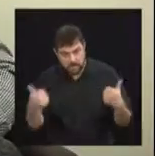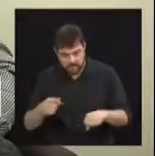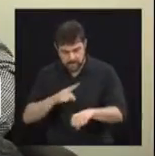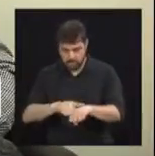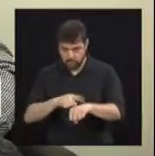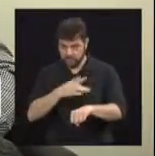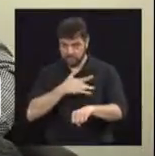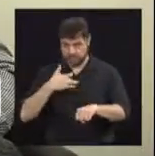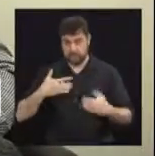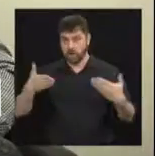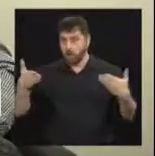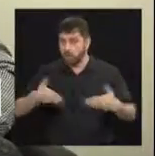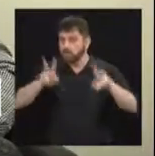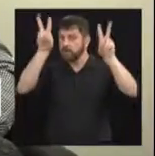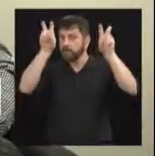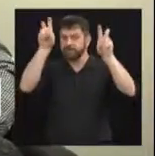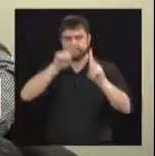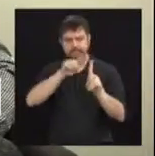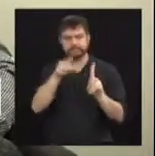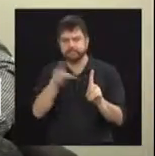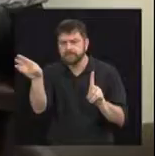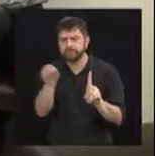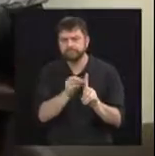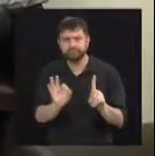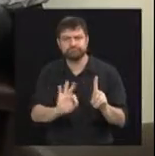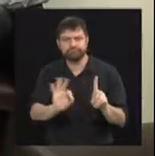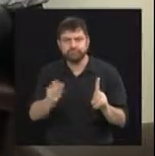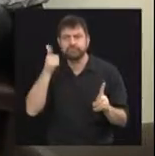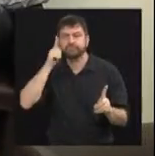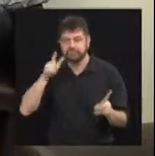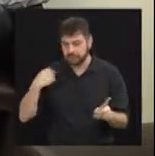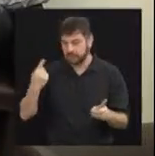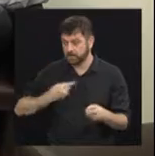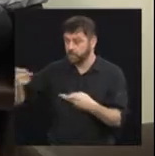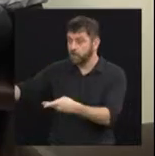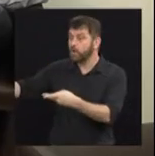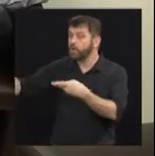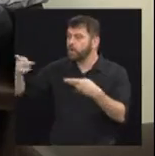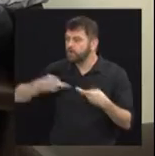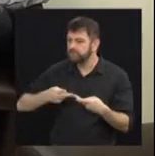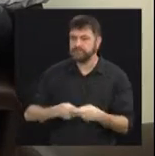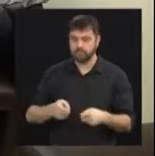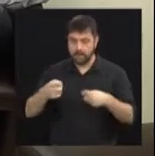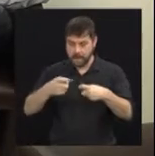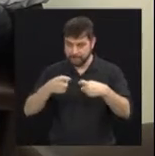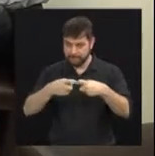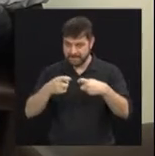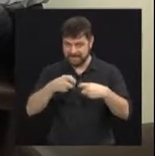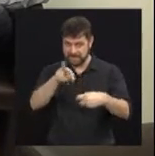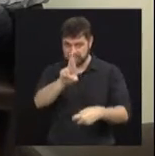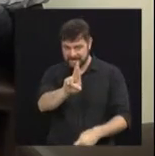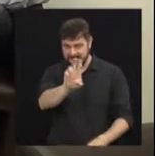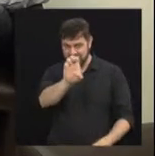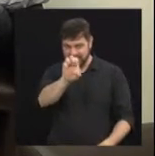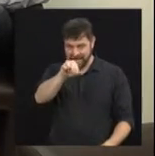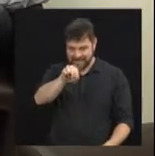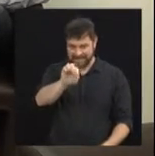Olá, o Momento Saúde de hoje vai falar sobre infertilidade. E para isso nós convidamos a doutora Renata Reigota, que é